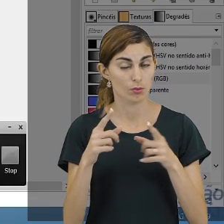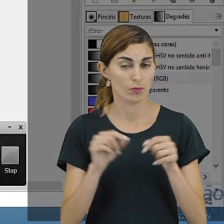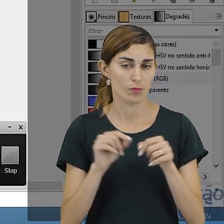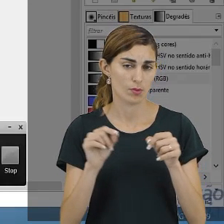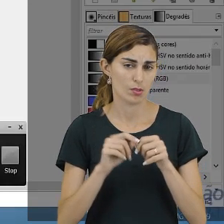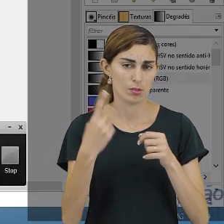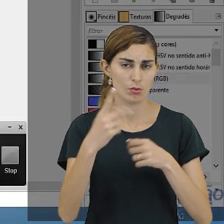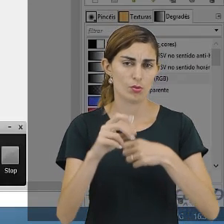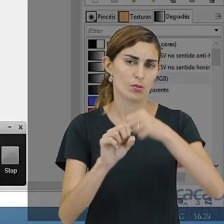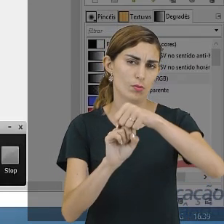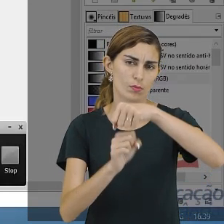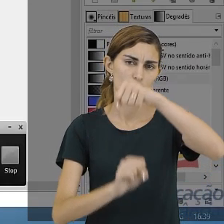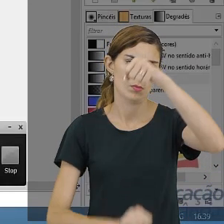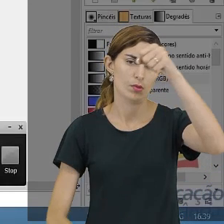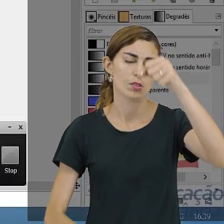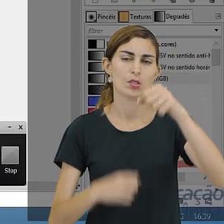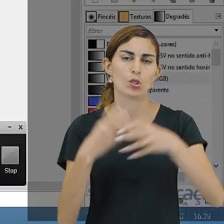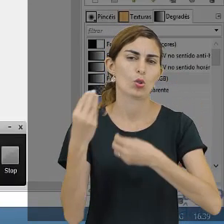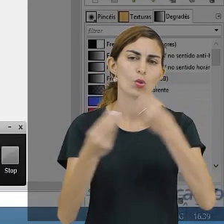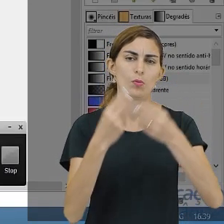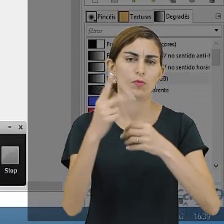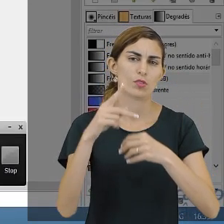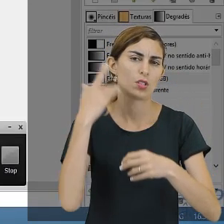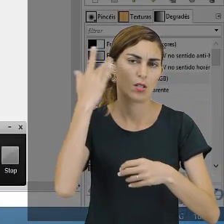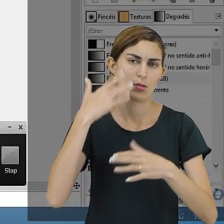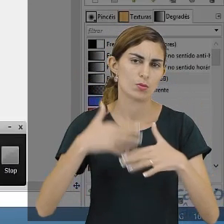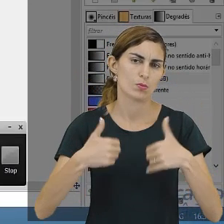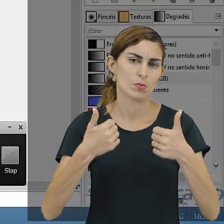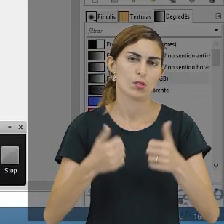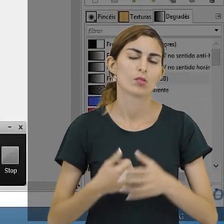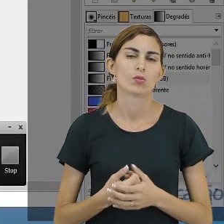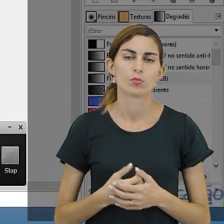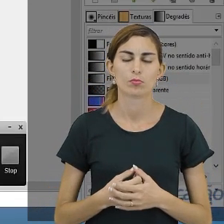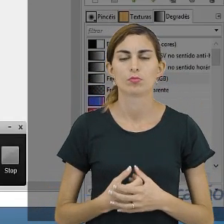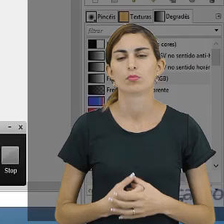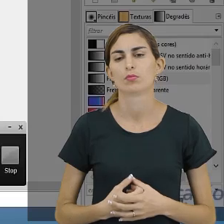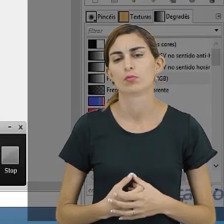E construir o seu banner da maneira como você achar melhor.